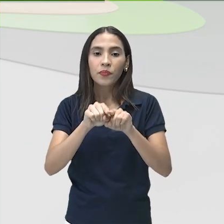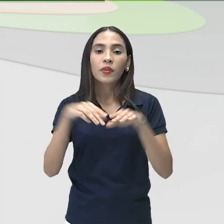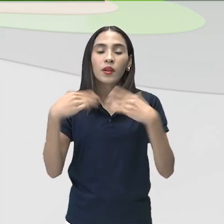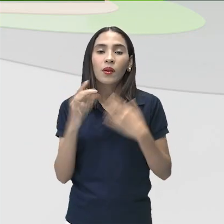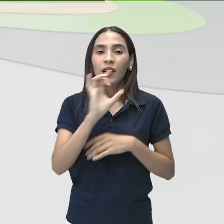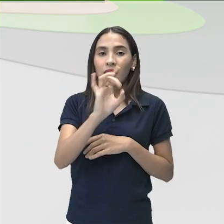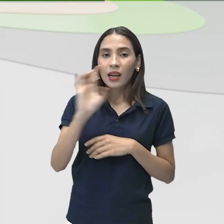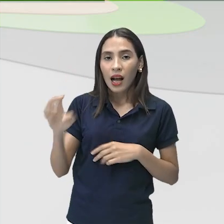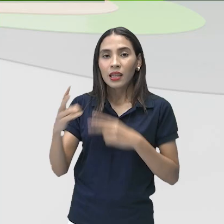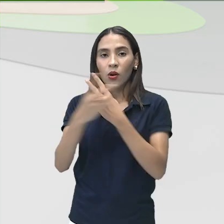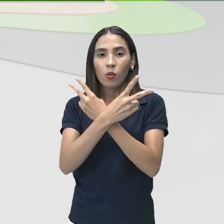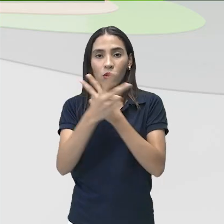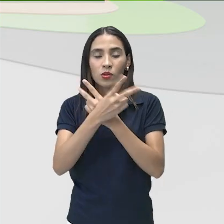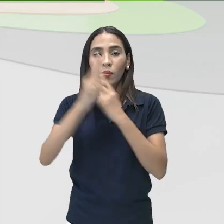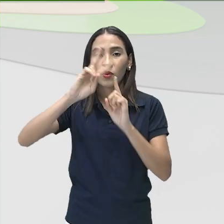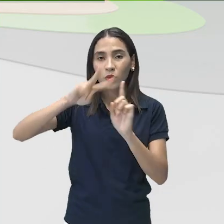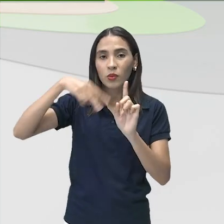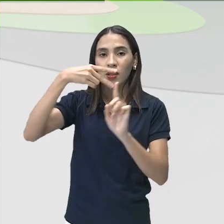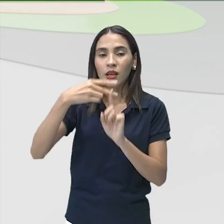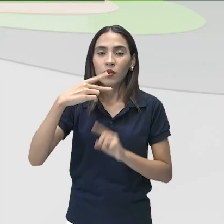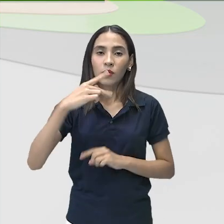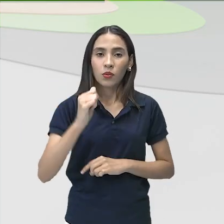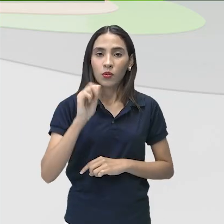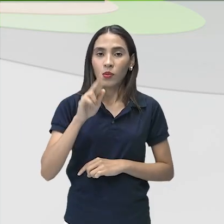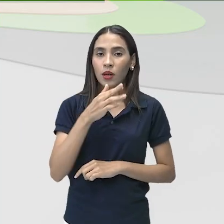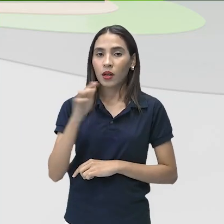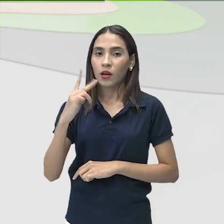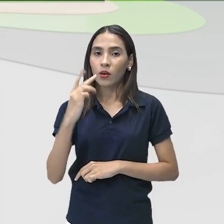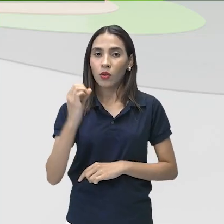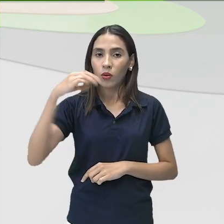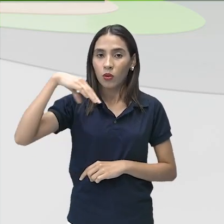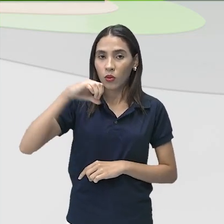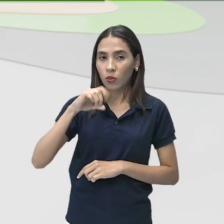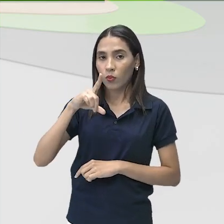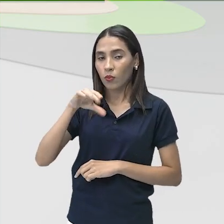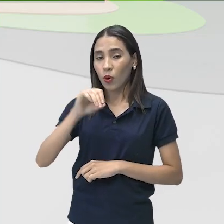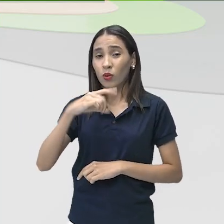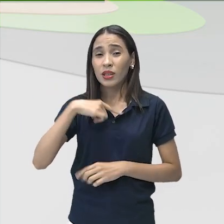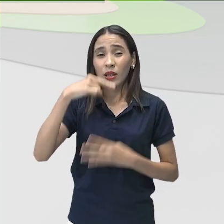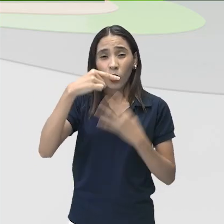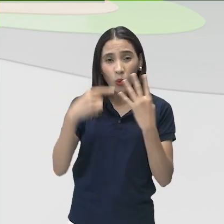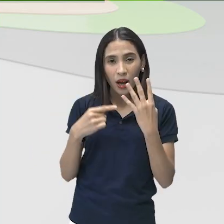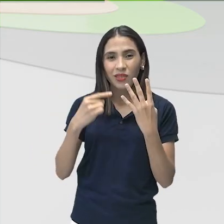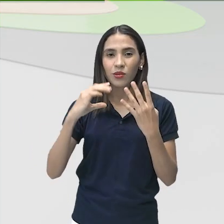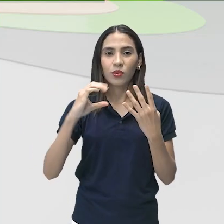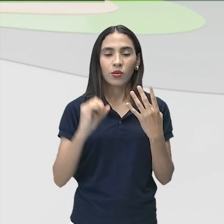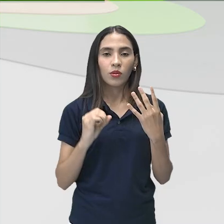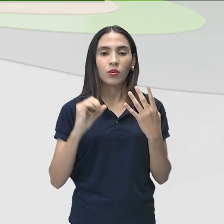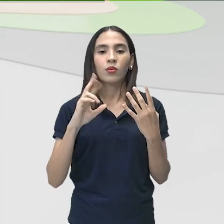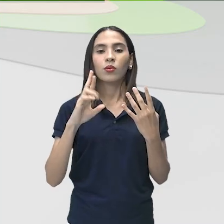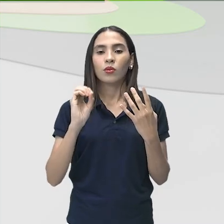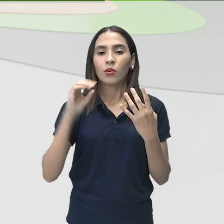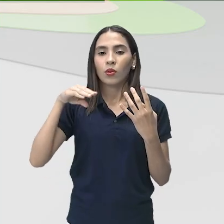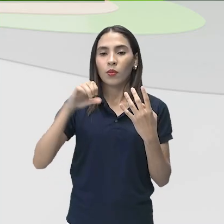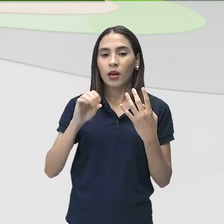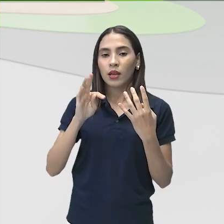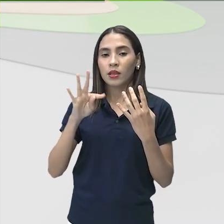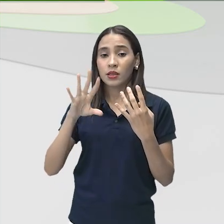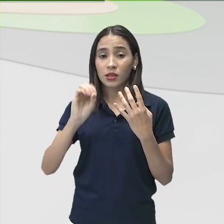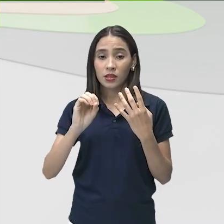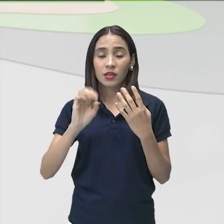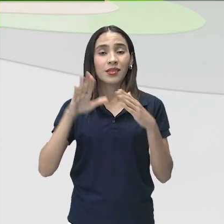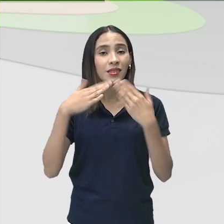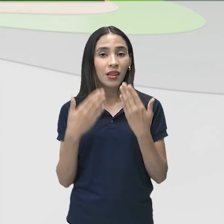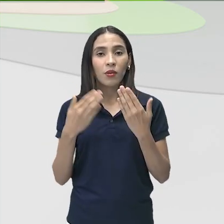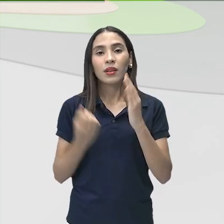cada cromossomo está duplicado, o par de homólogos possui 4 cromátides, como nós vimos ainda há pouco. Então, nessa